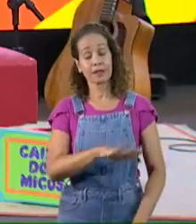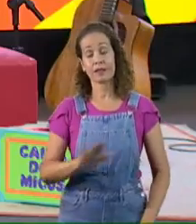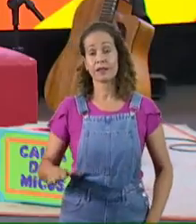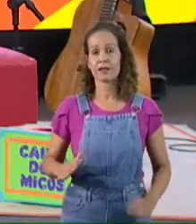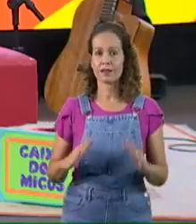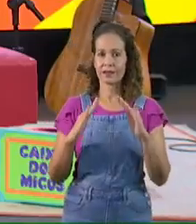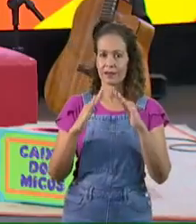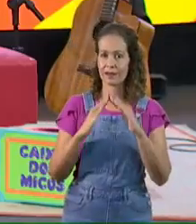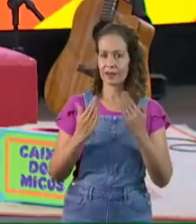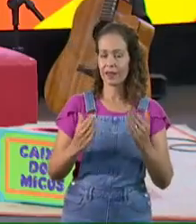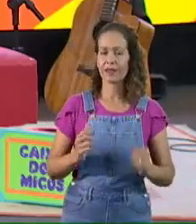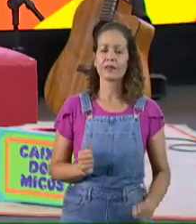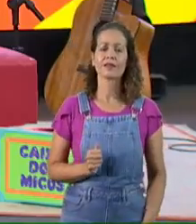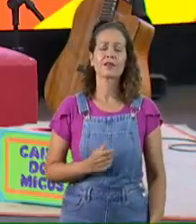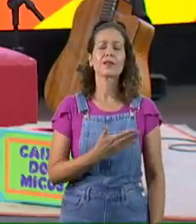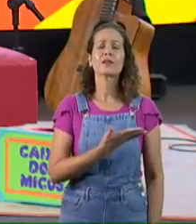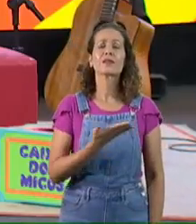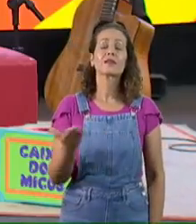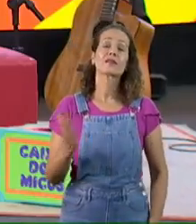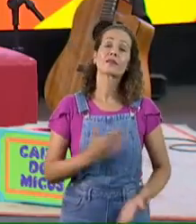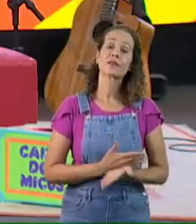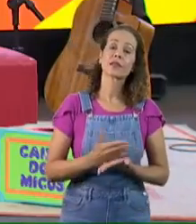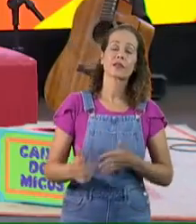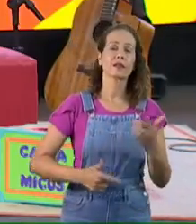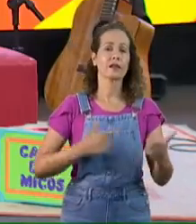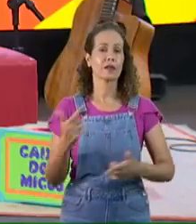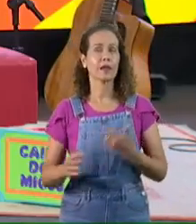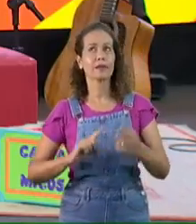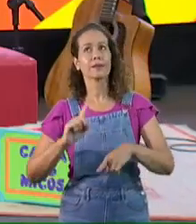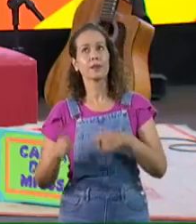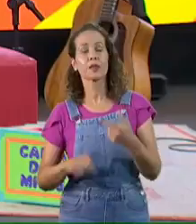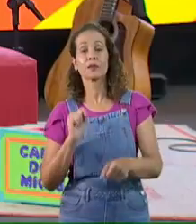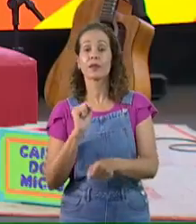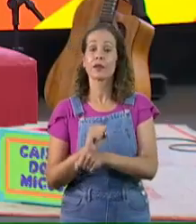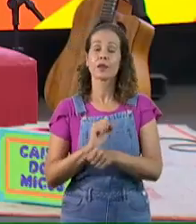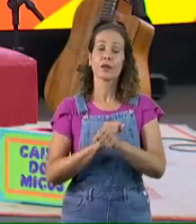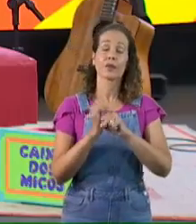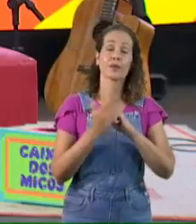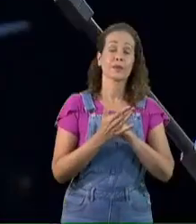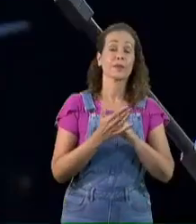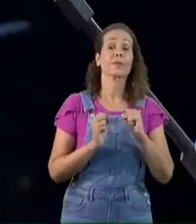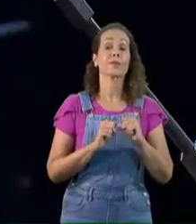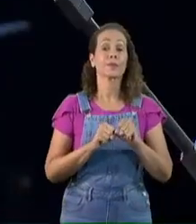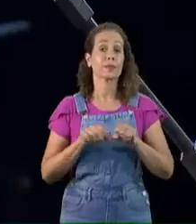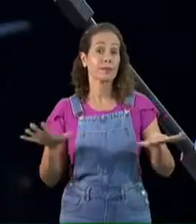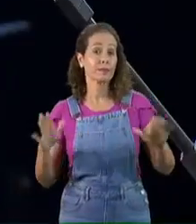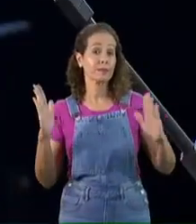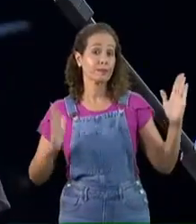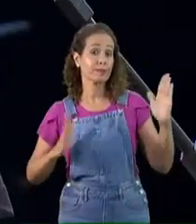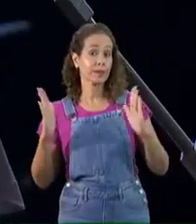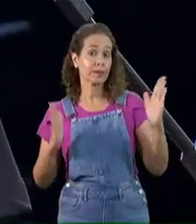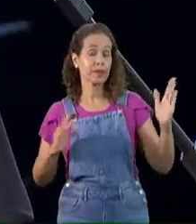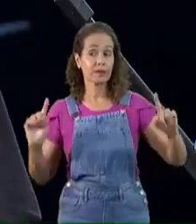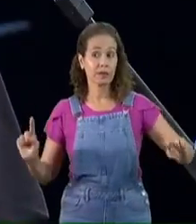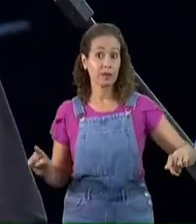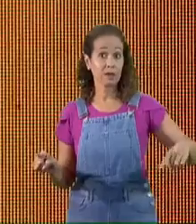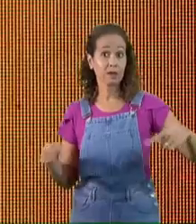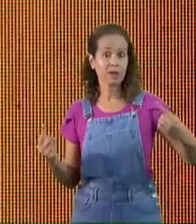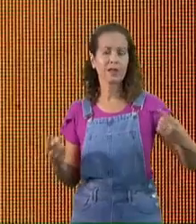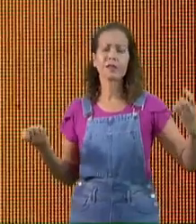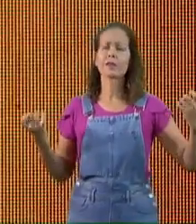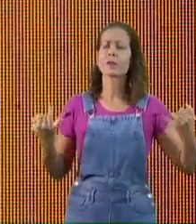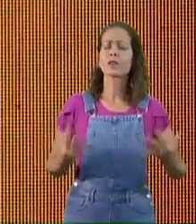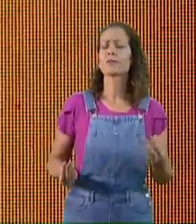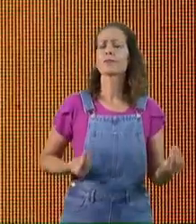aí, vocês iniciaram o trabalho, aí depois veio a pandemia, foi desafiador, né? Conta um pouquinho sobre esse